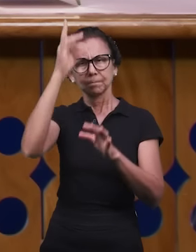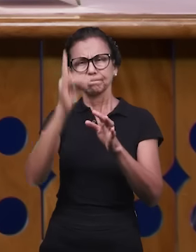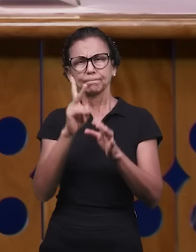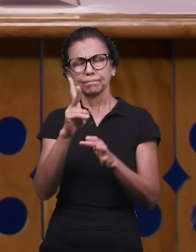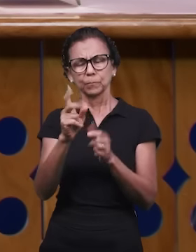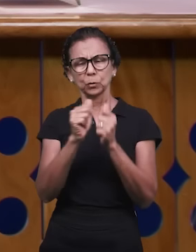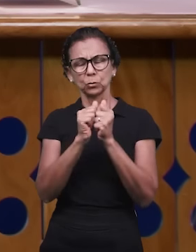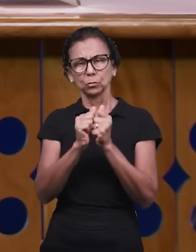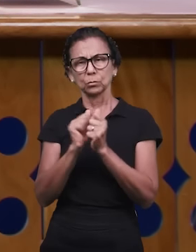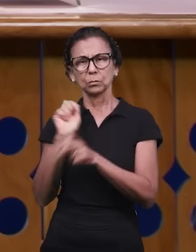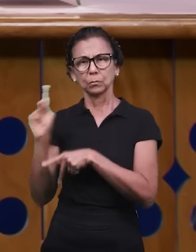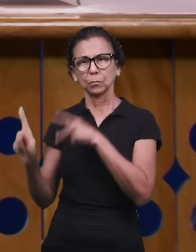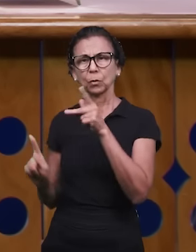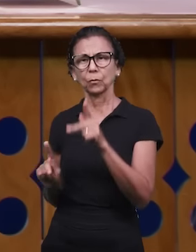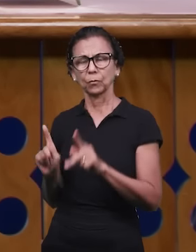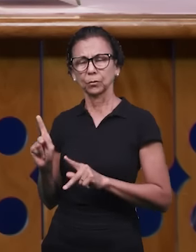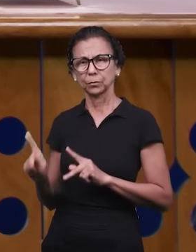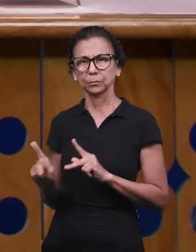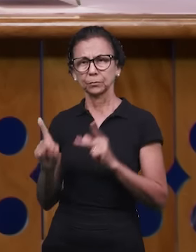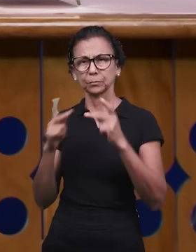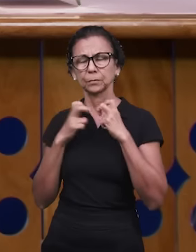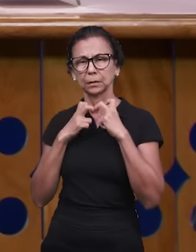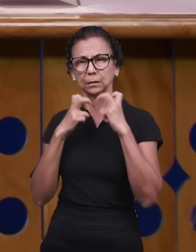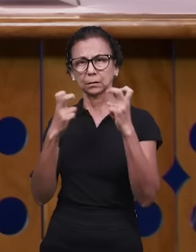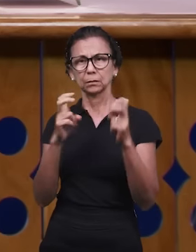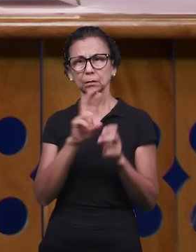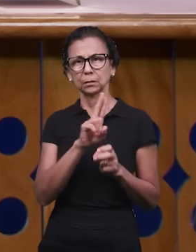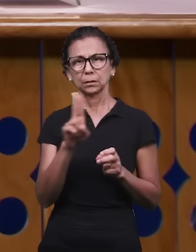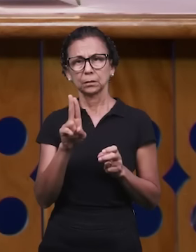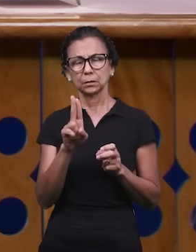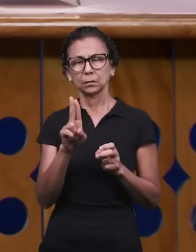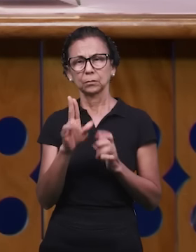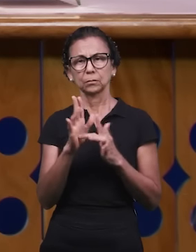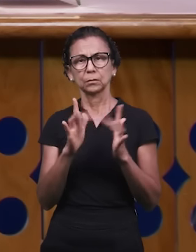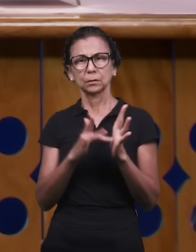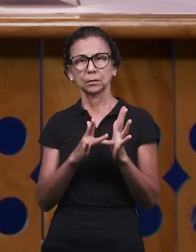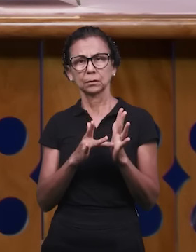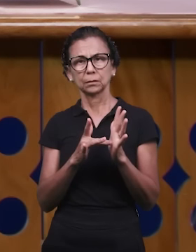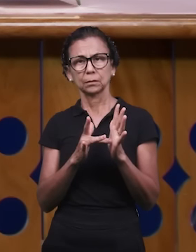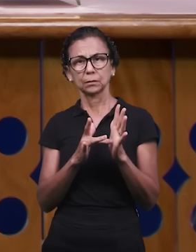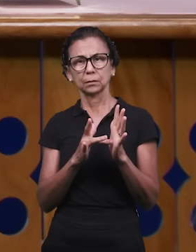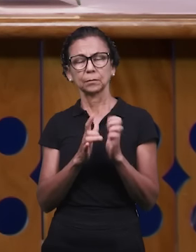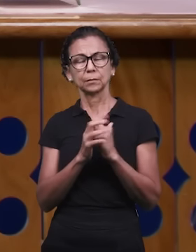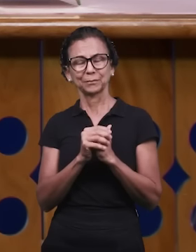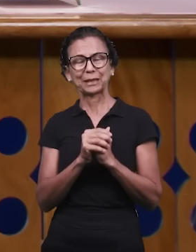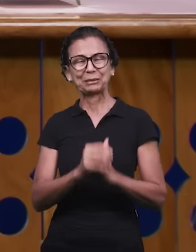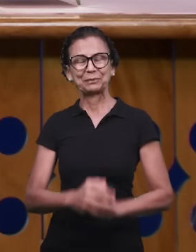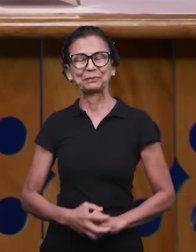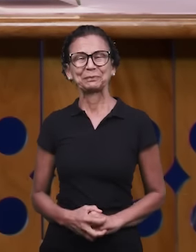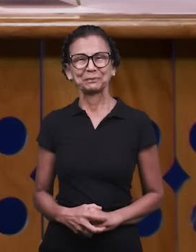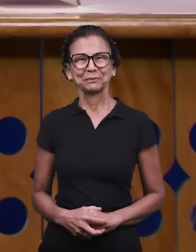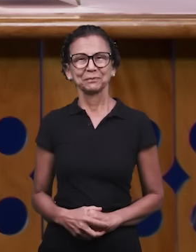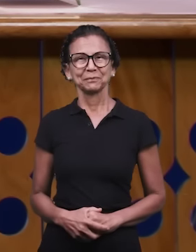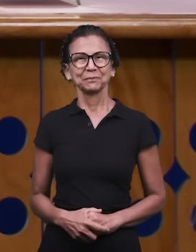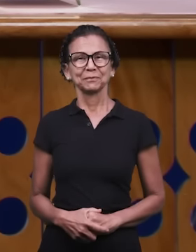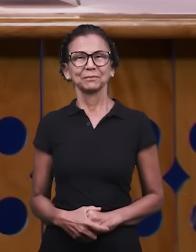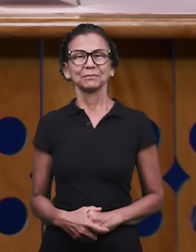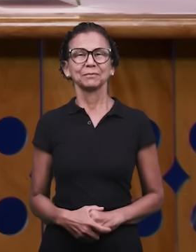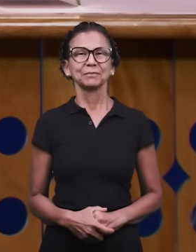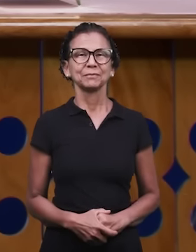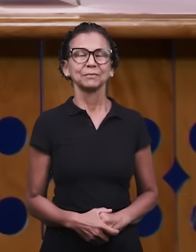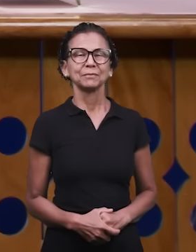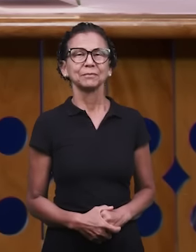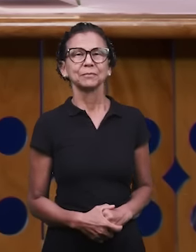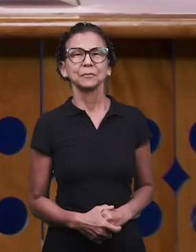povo. É o clamor que te fazemos, em nome de Jesus. Amém. Tem aí